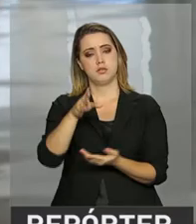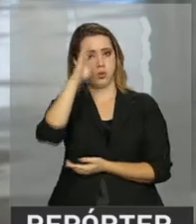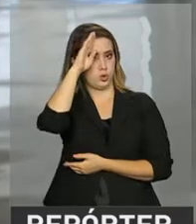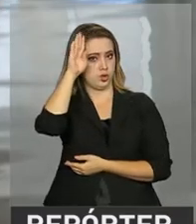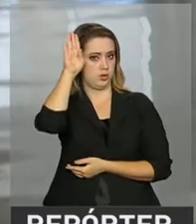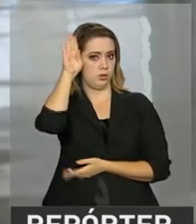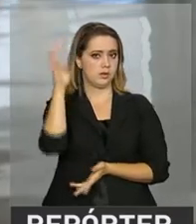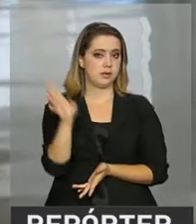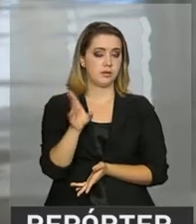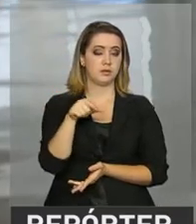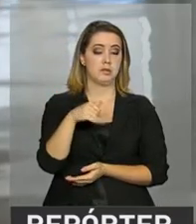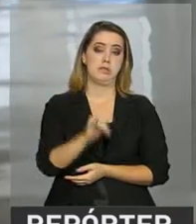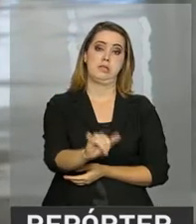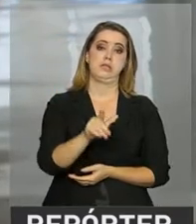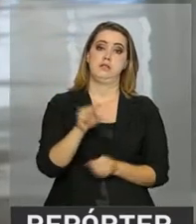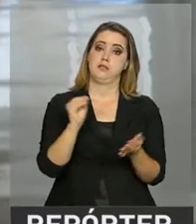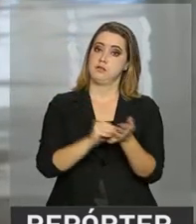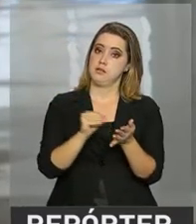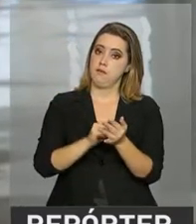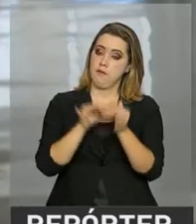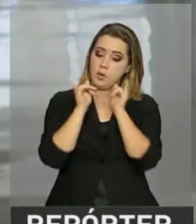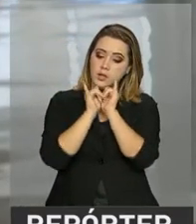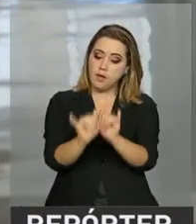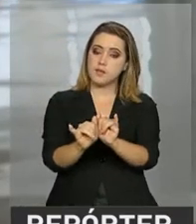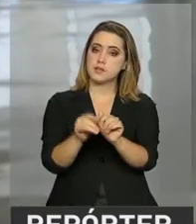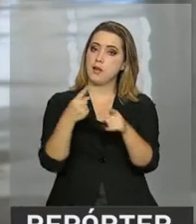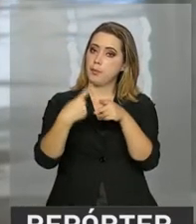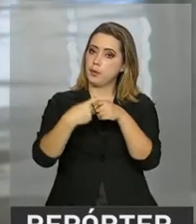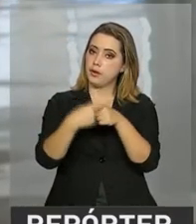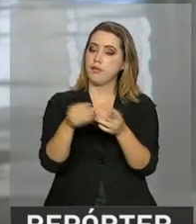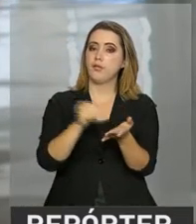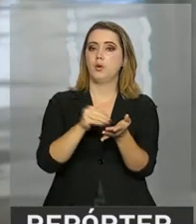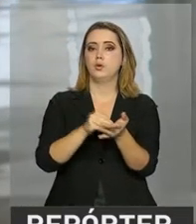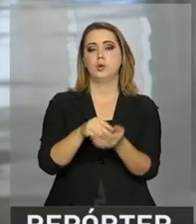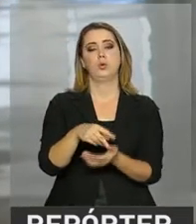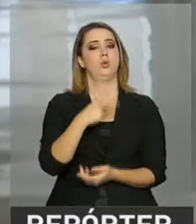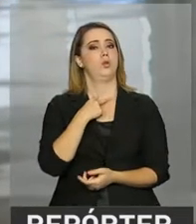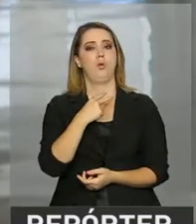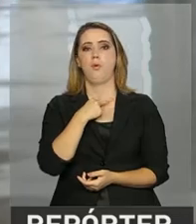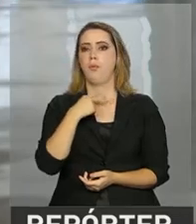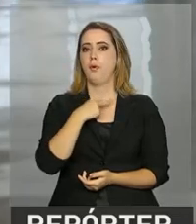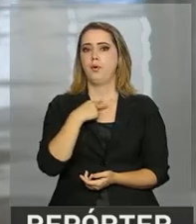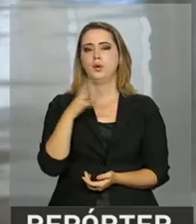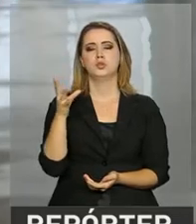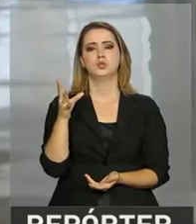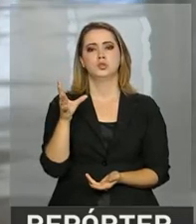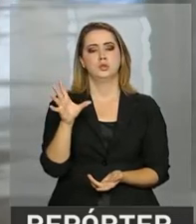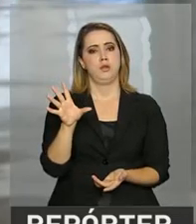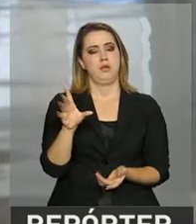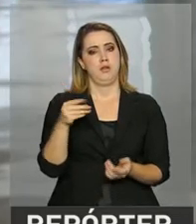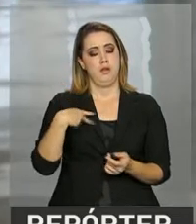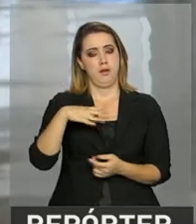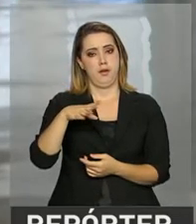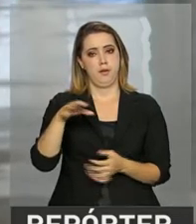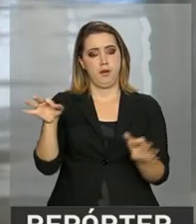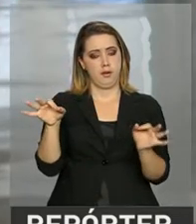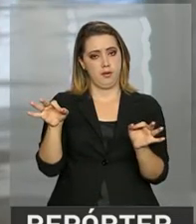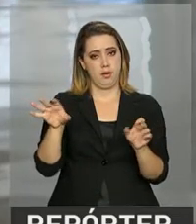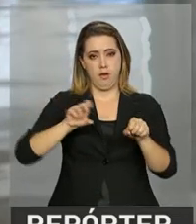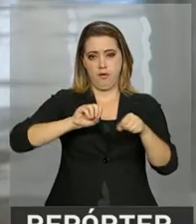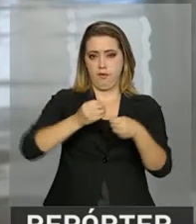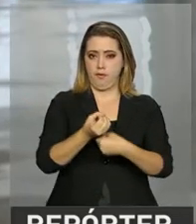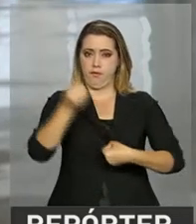justificativa segundo o inep não poderá colar grau dos 216 mil estudantes habilitados a fazer o enade no ano passado